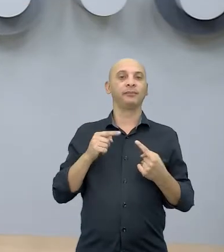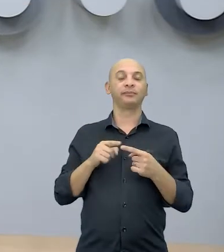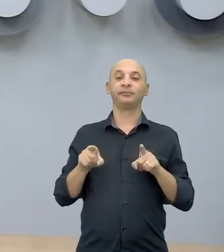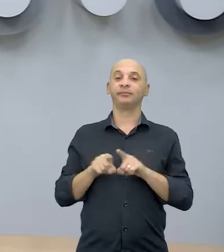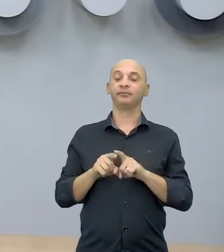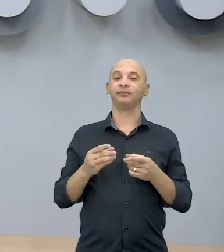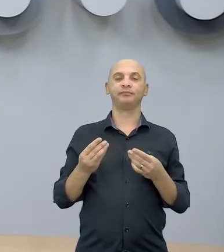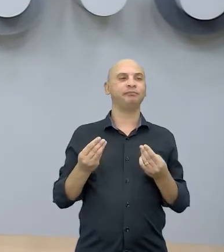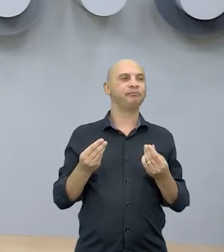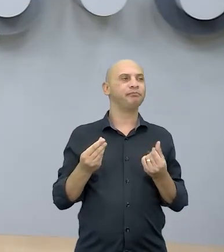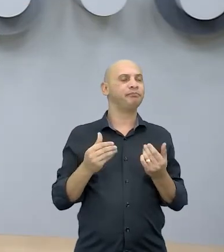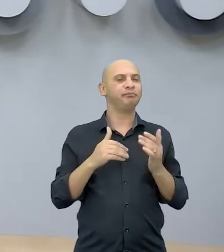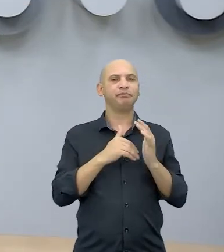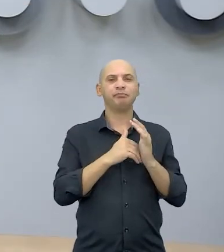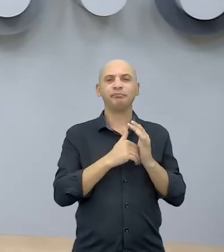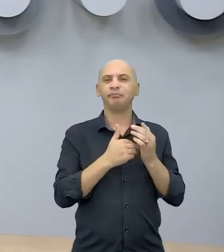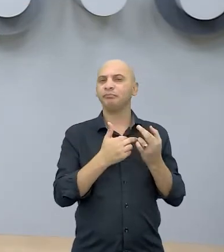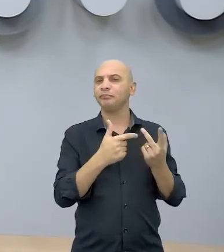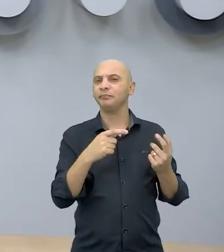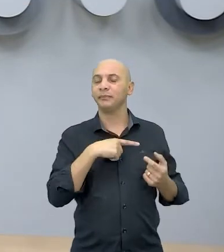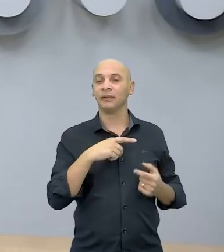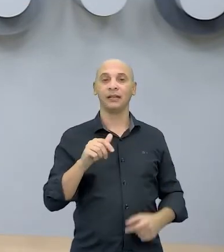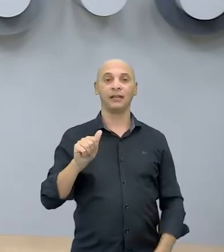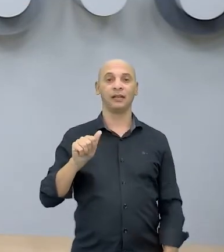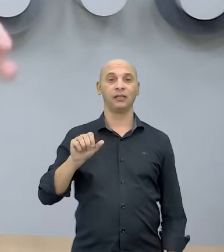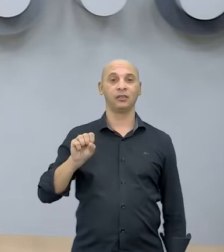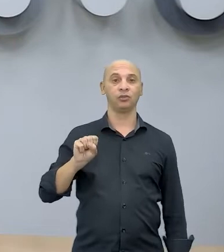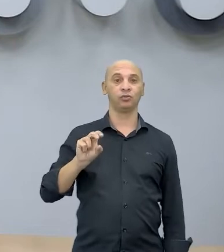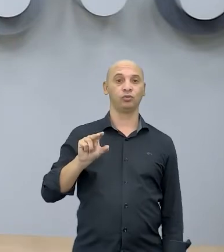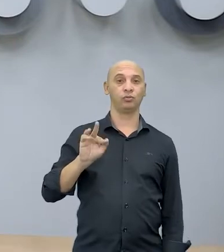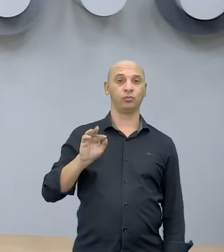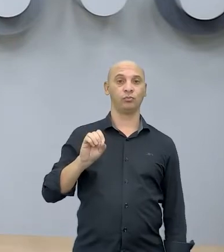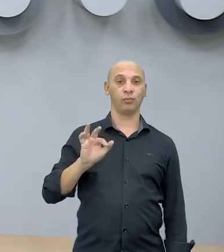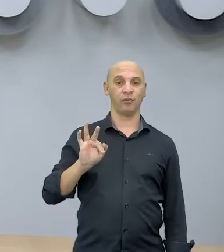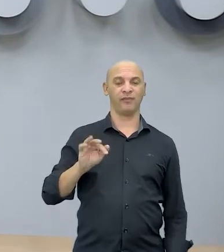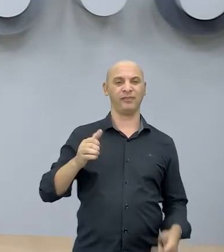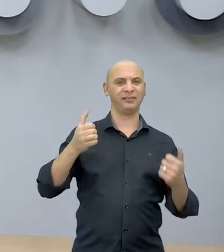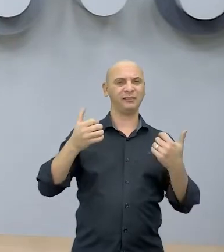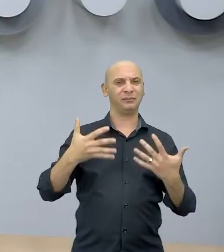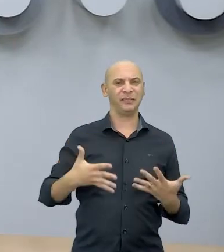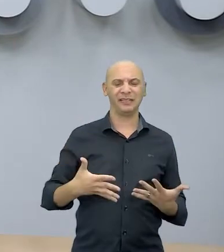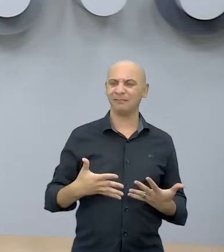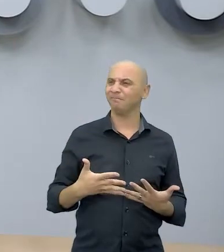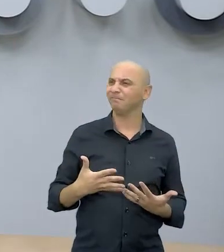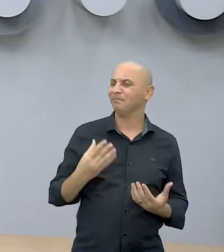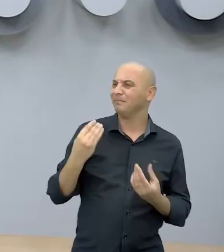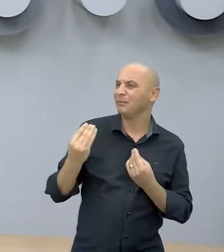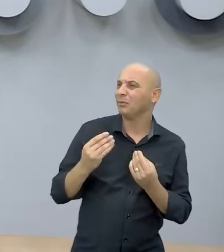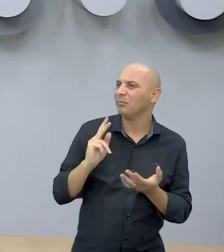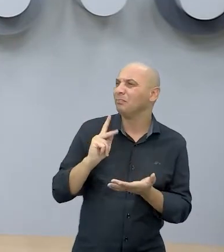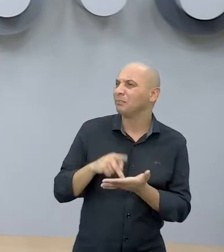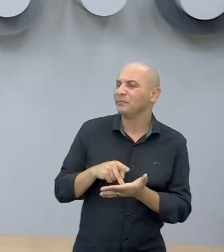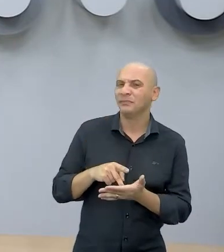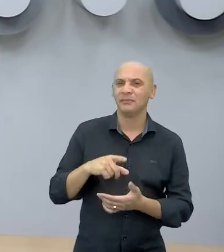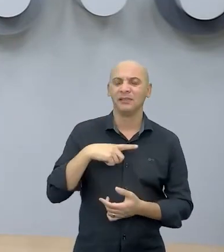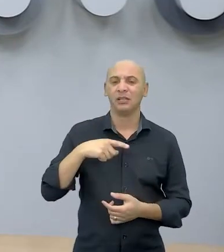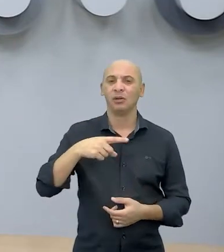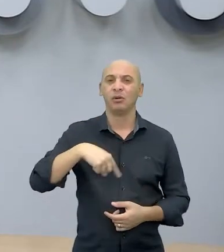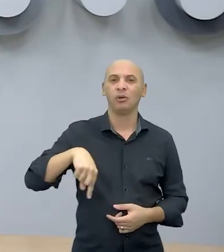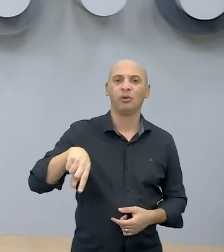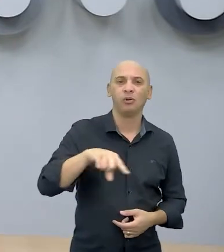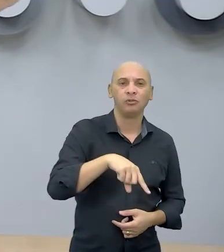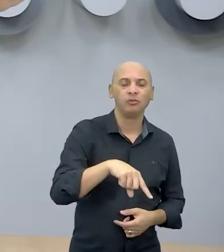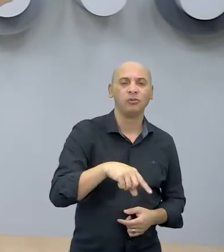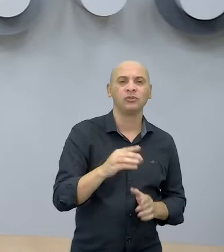e misteriosa, né? E a Zuboff diz pra gente, essa ideia vai caindo por terra cada vez mais, porque à medida em que a gente vai